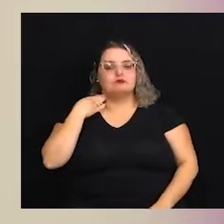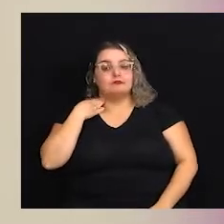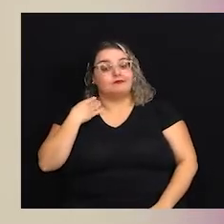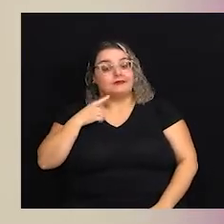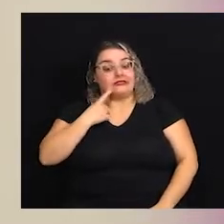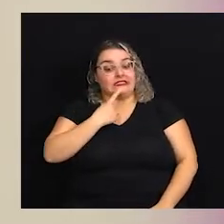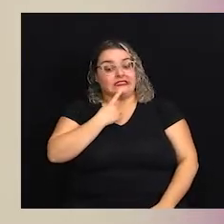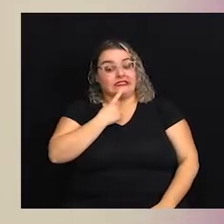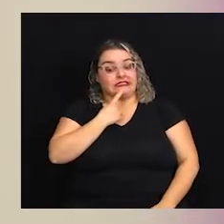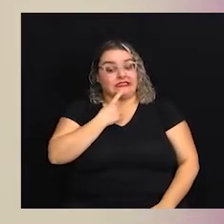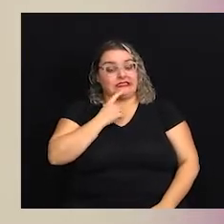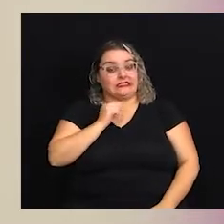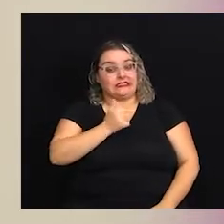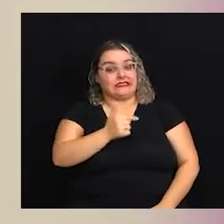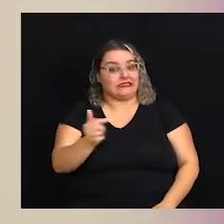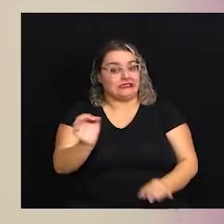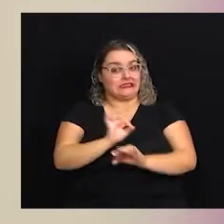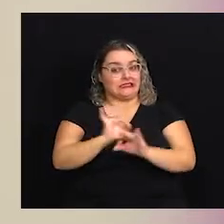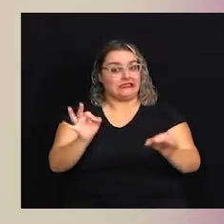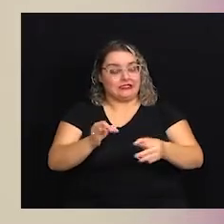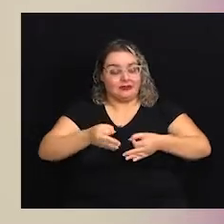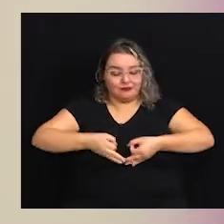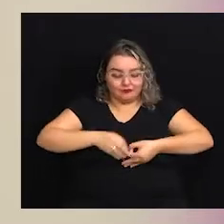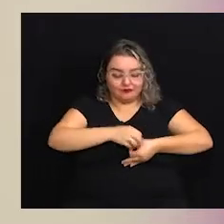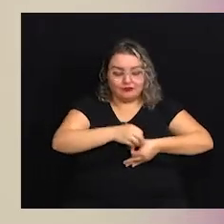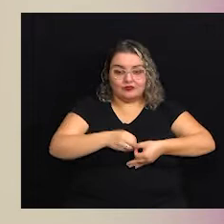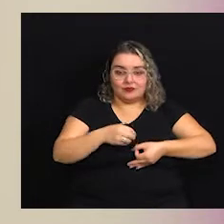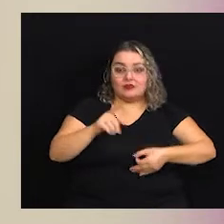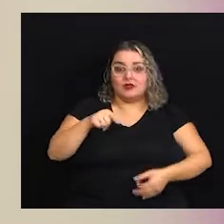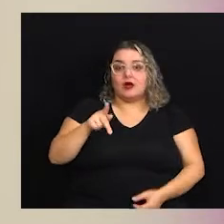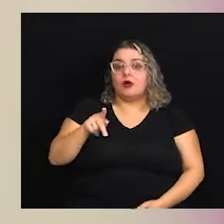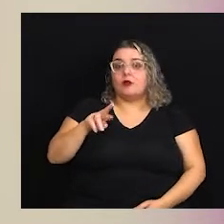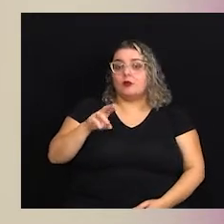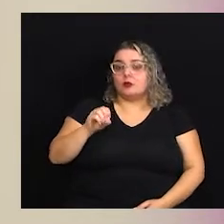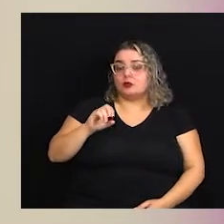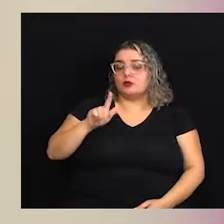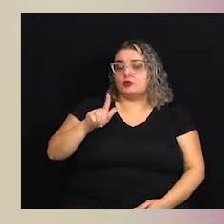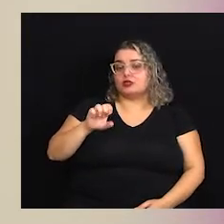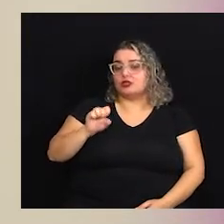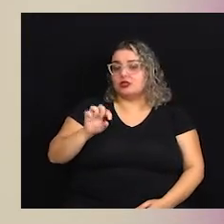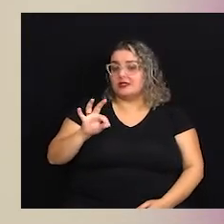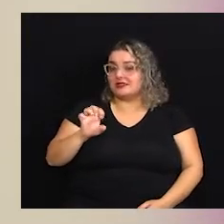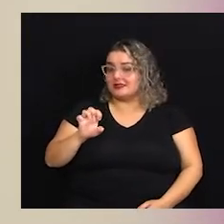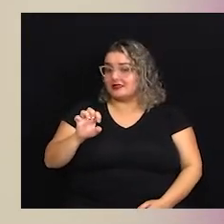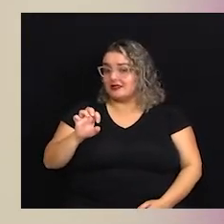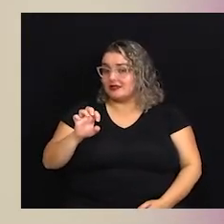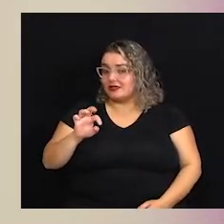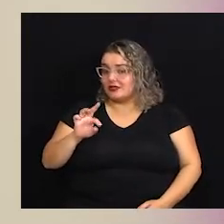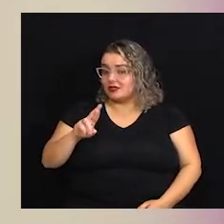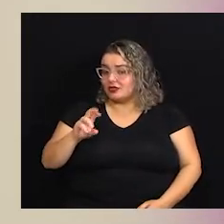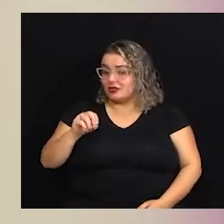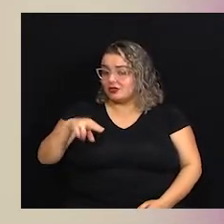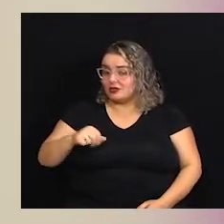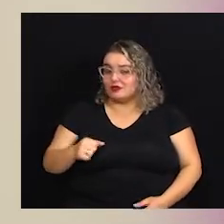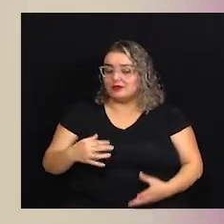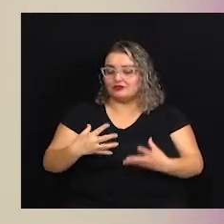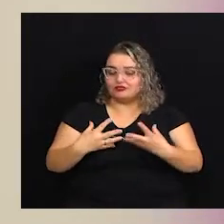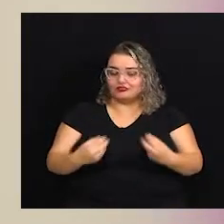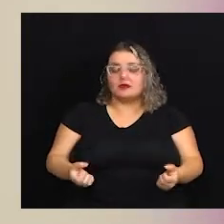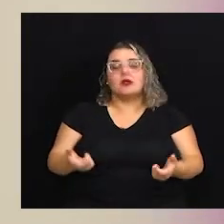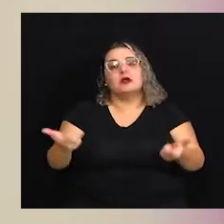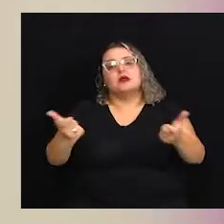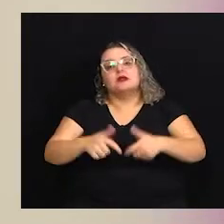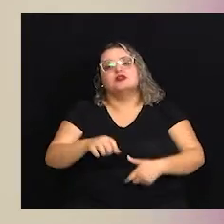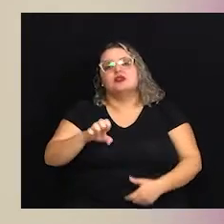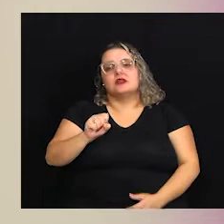apresentada, não produz mais nessa fase a progesterona, que é o primeiro hormônio que começa a cair, na sequência vai tendo queda de